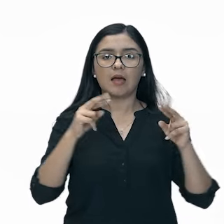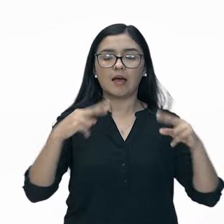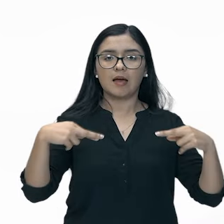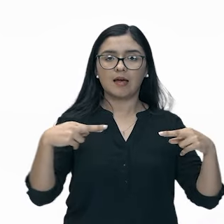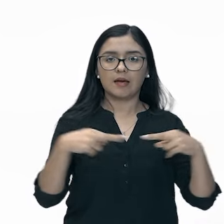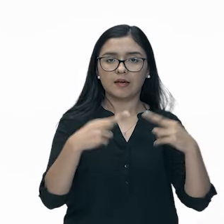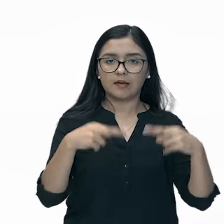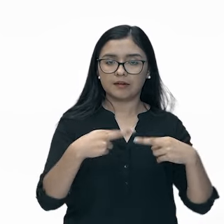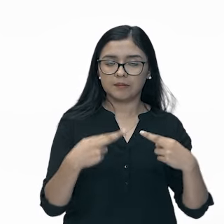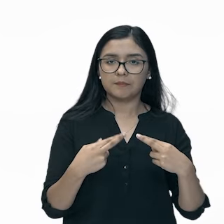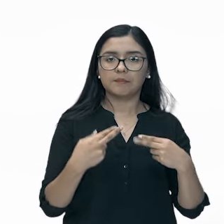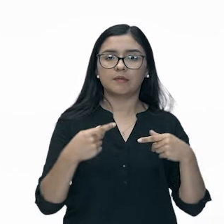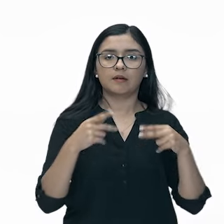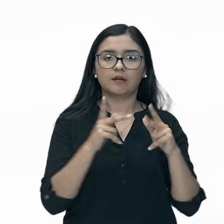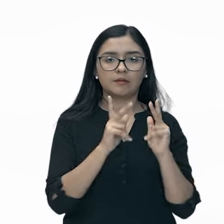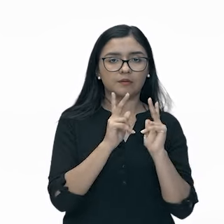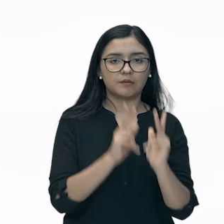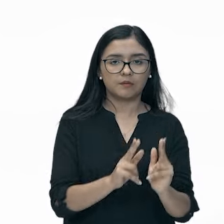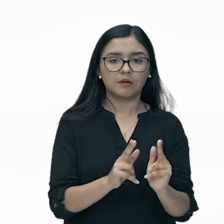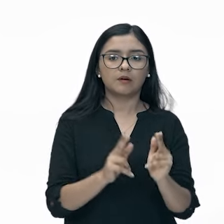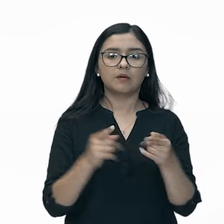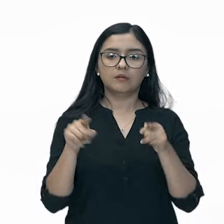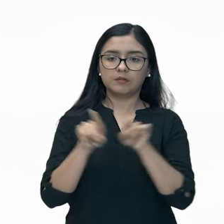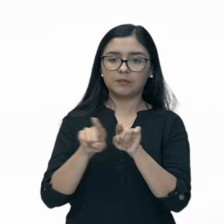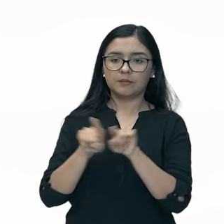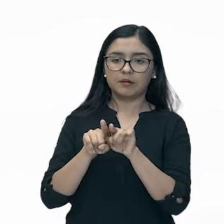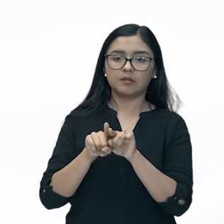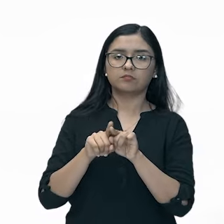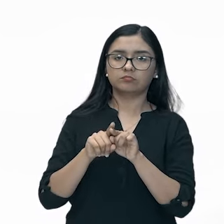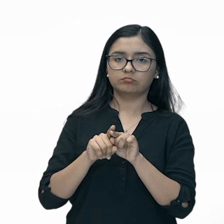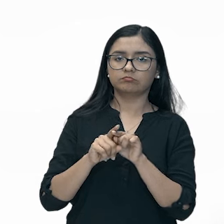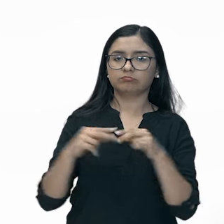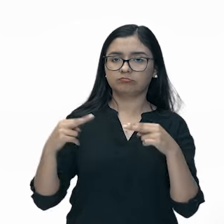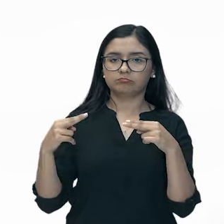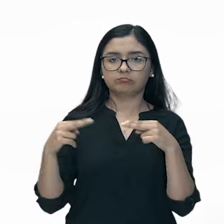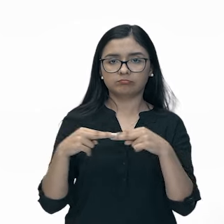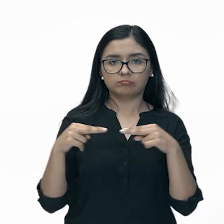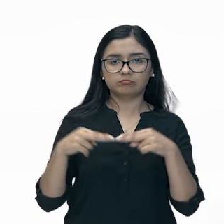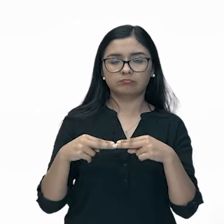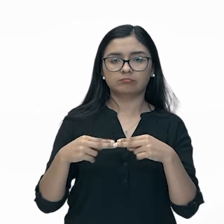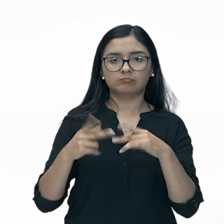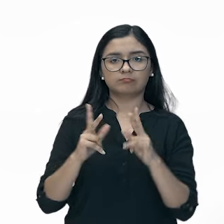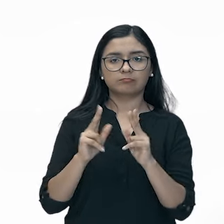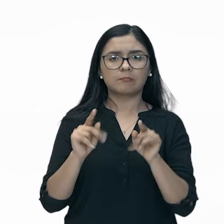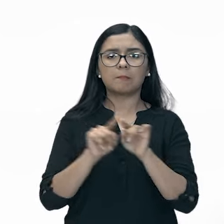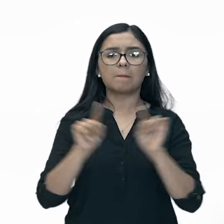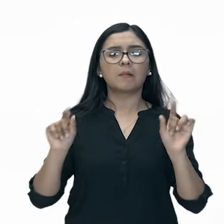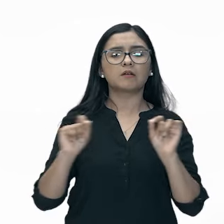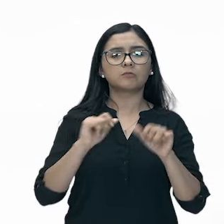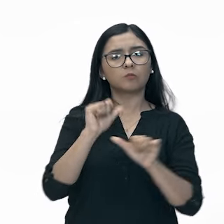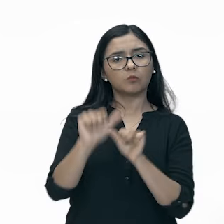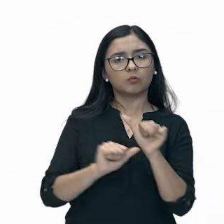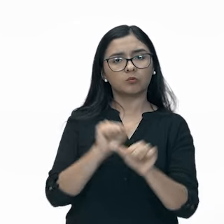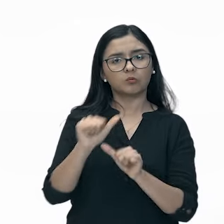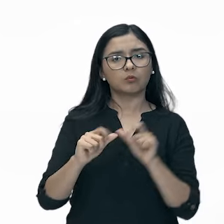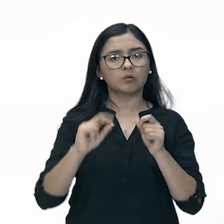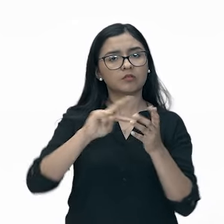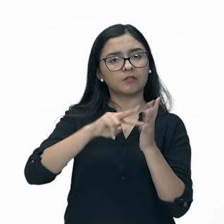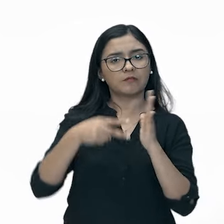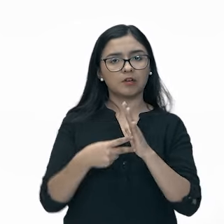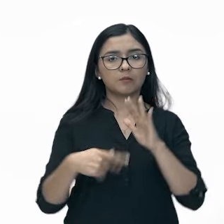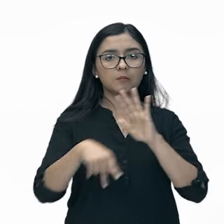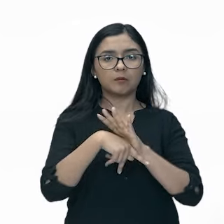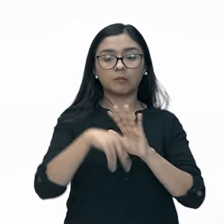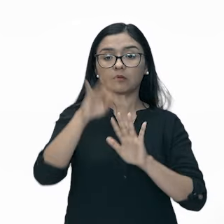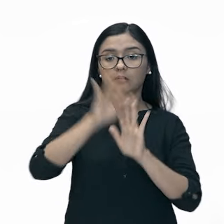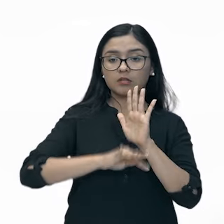é semelhante a forma como eu escrevo o texto também é semelhante só que eu mudei totalmente o sentido do texto eu falei